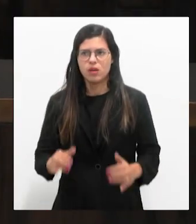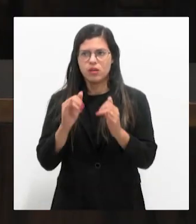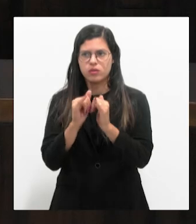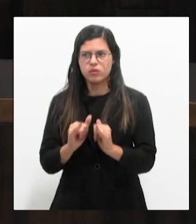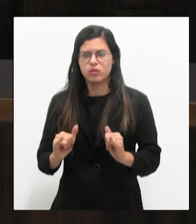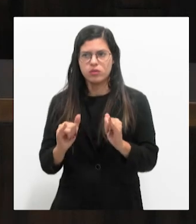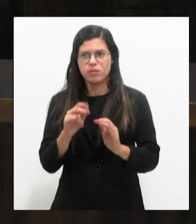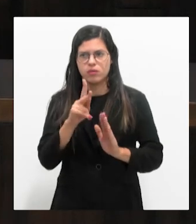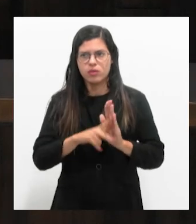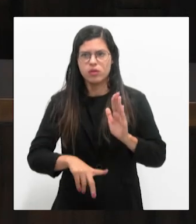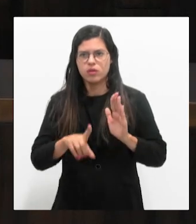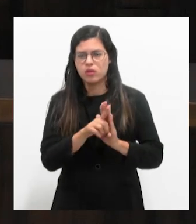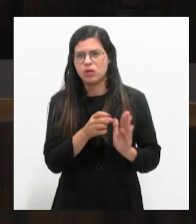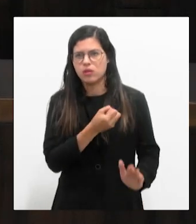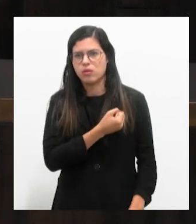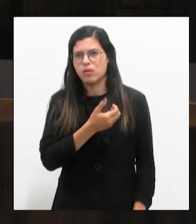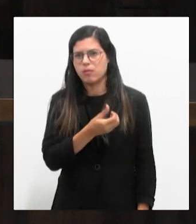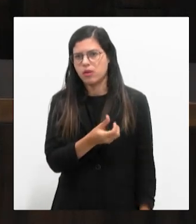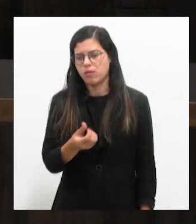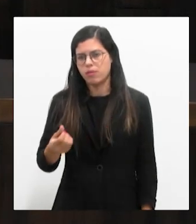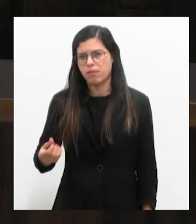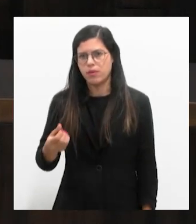Anuncio. Projeto de lei número